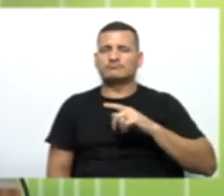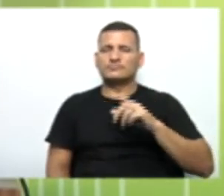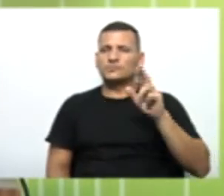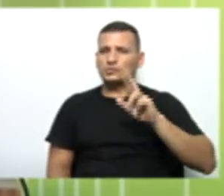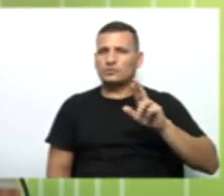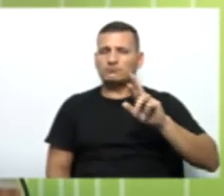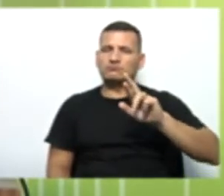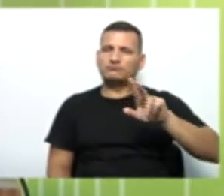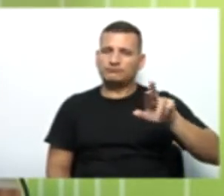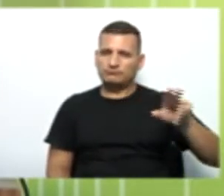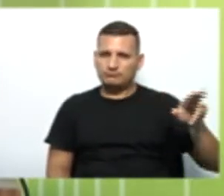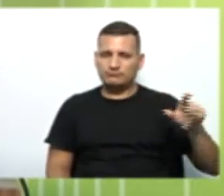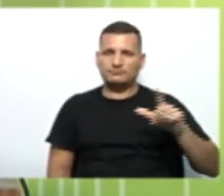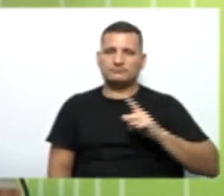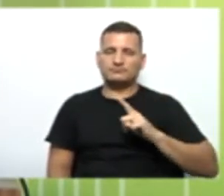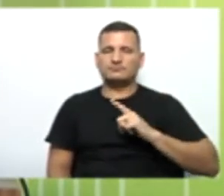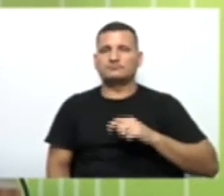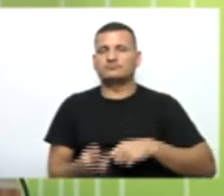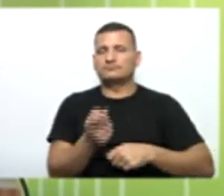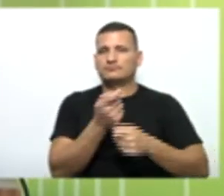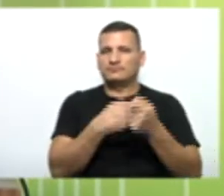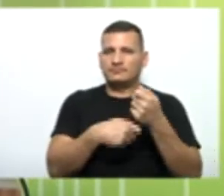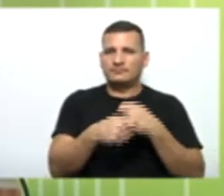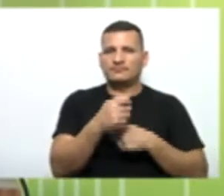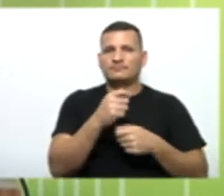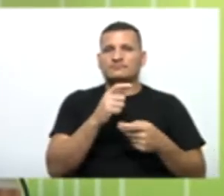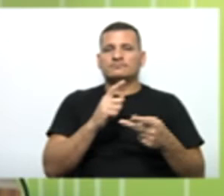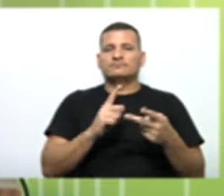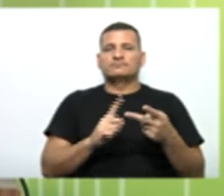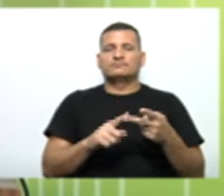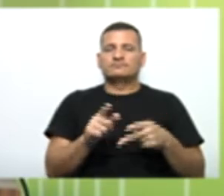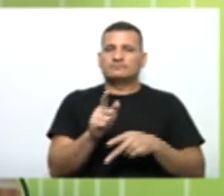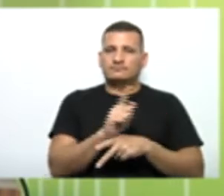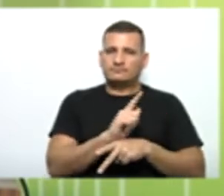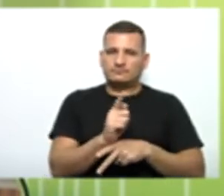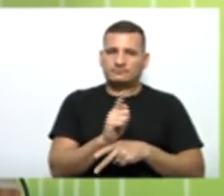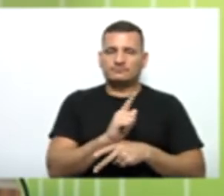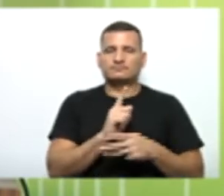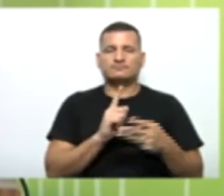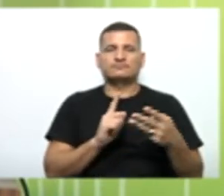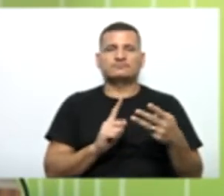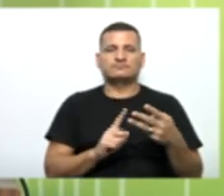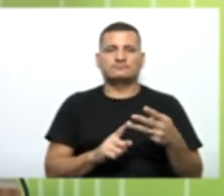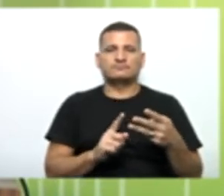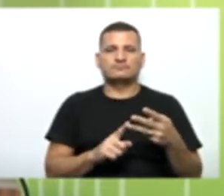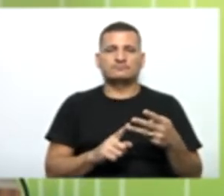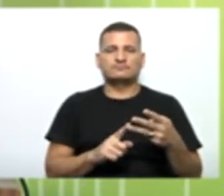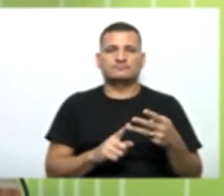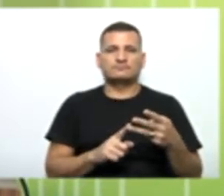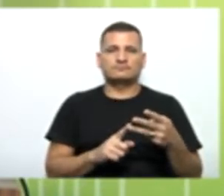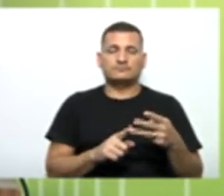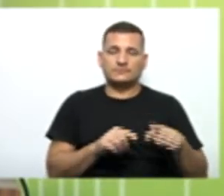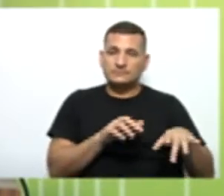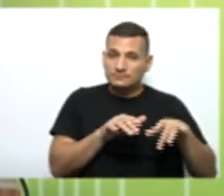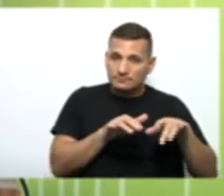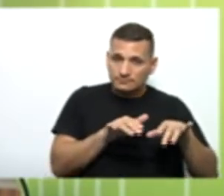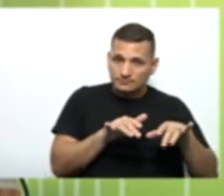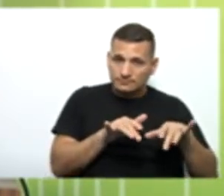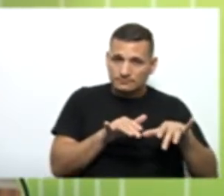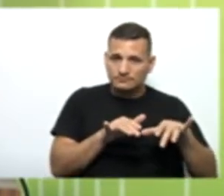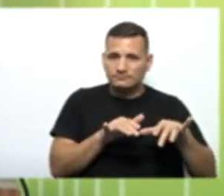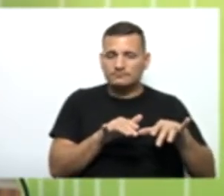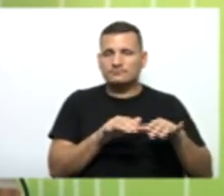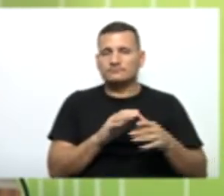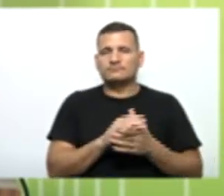vocês sabem. Existe lá o administrador, existe o gerente, existe lá o operador. Eu posso